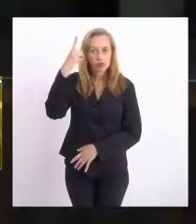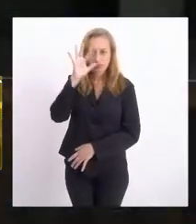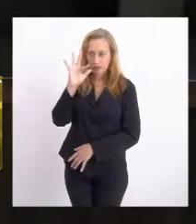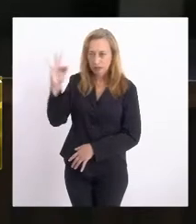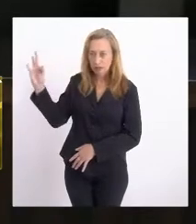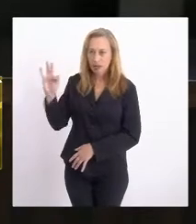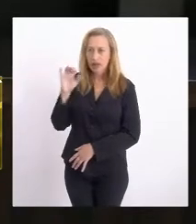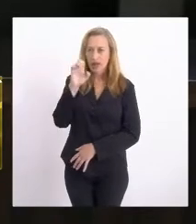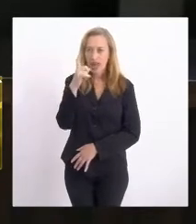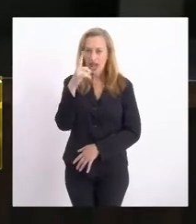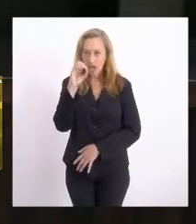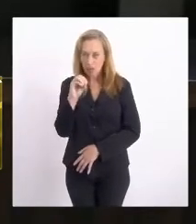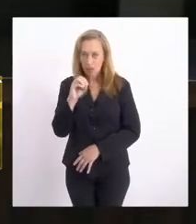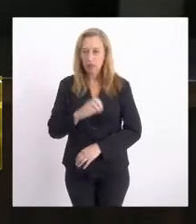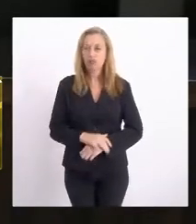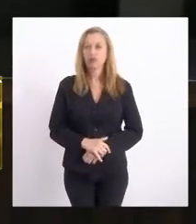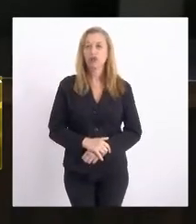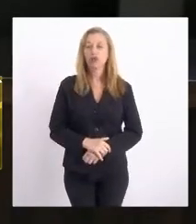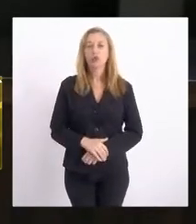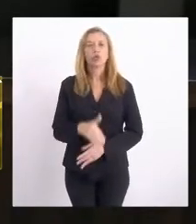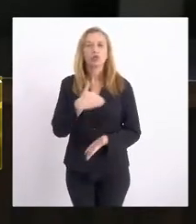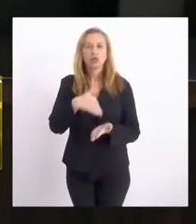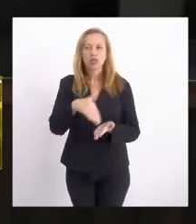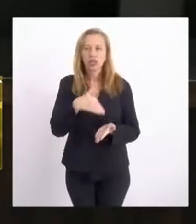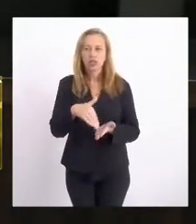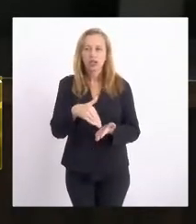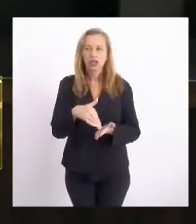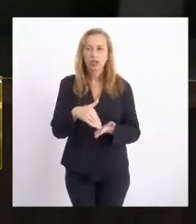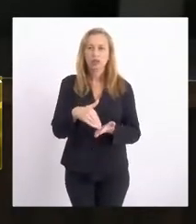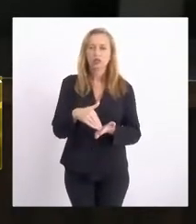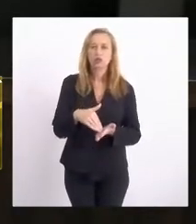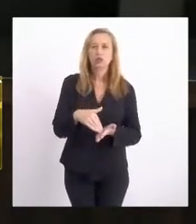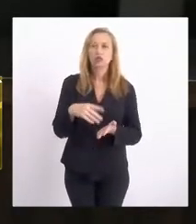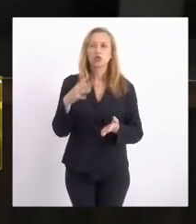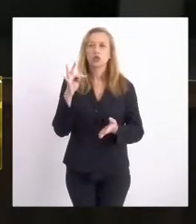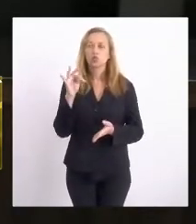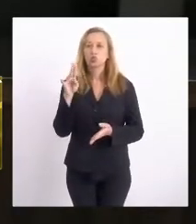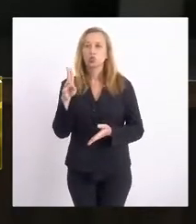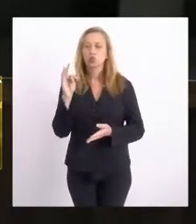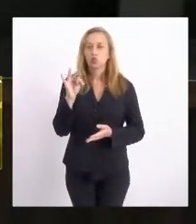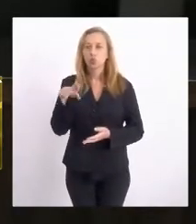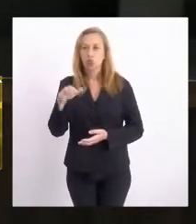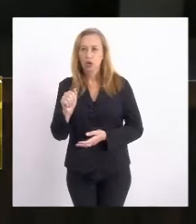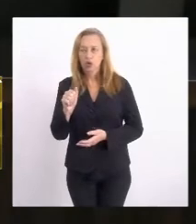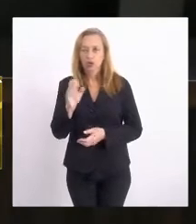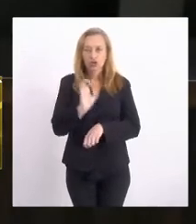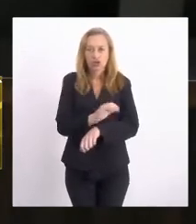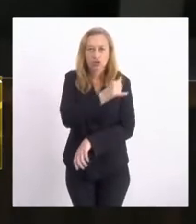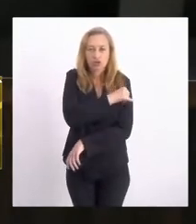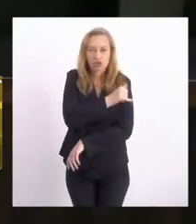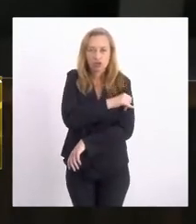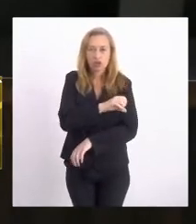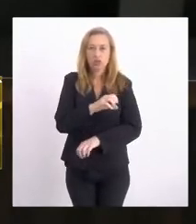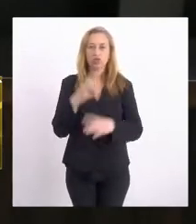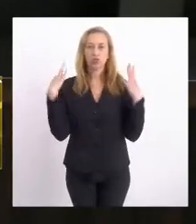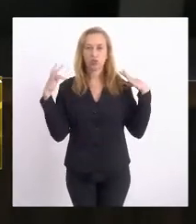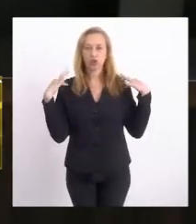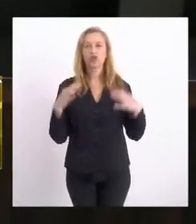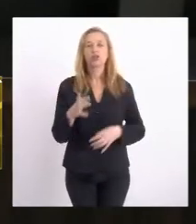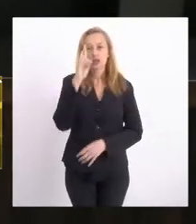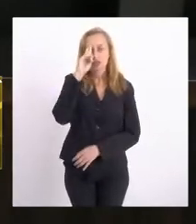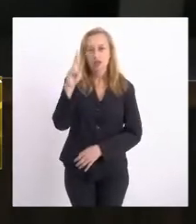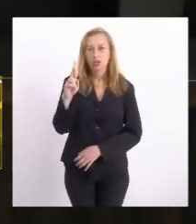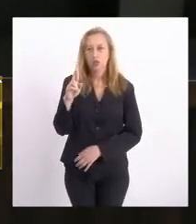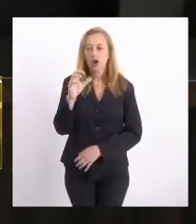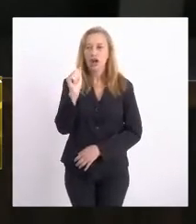federal Hélio Lopes o secretário Gustavo tutuca secretário de turismo do Estado do Rio de Janeiro o Senhor